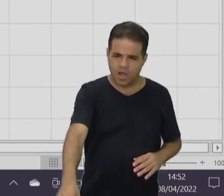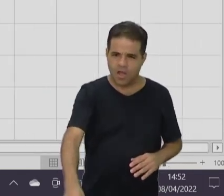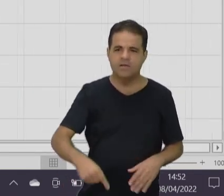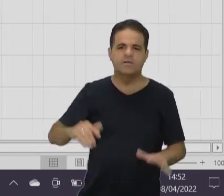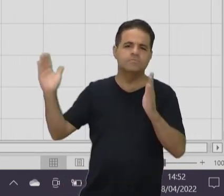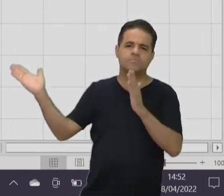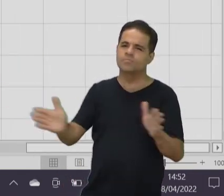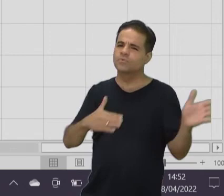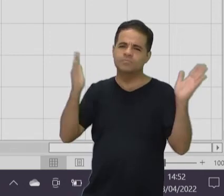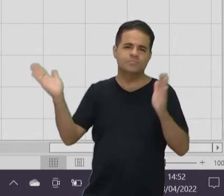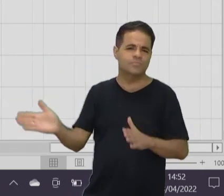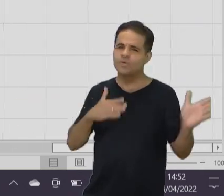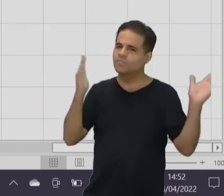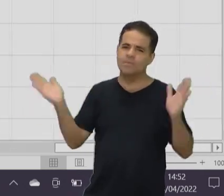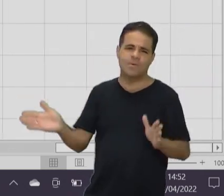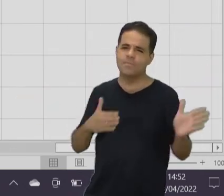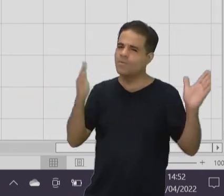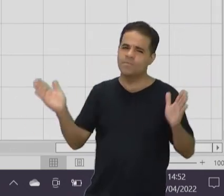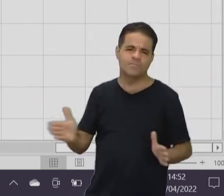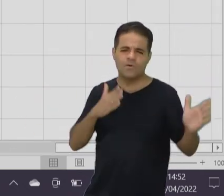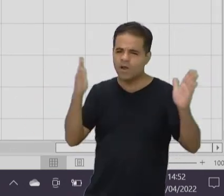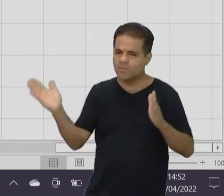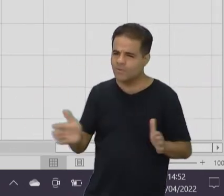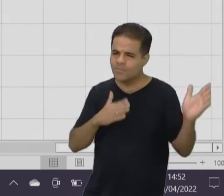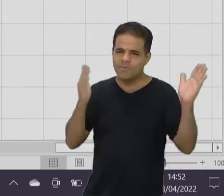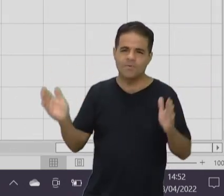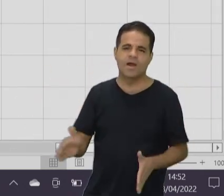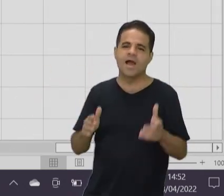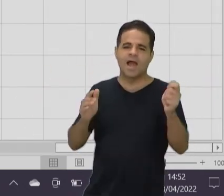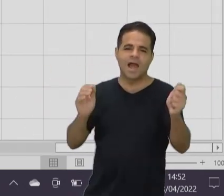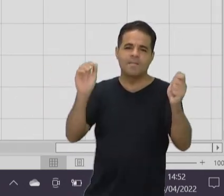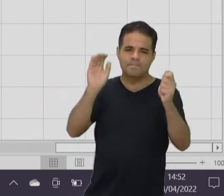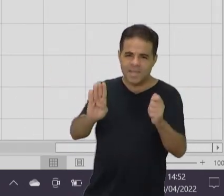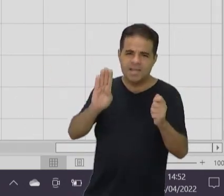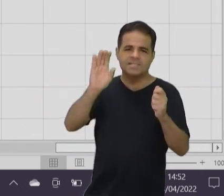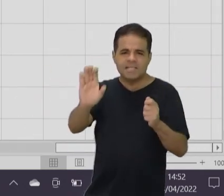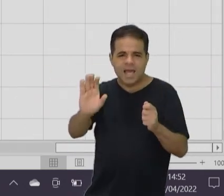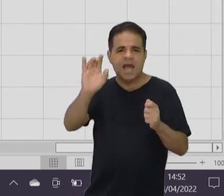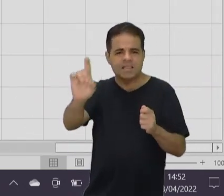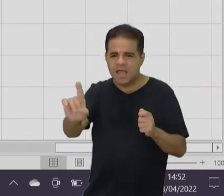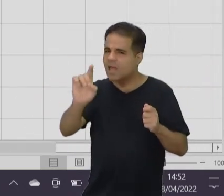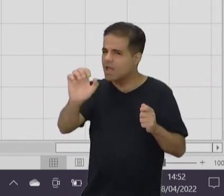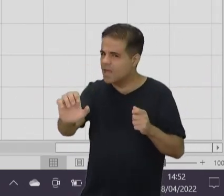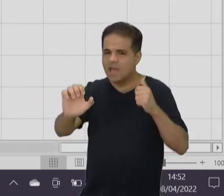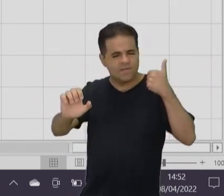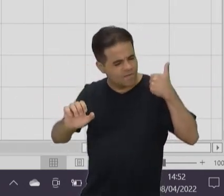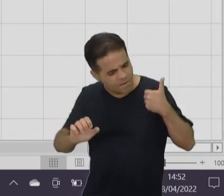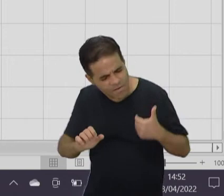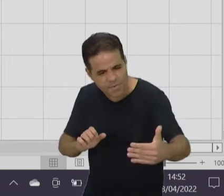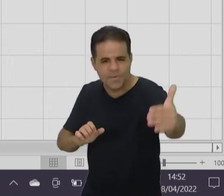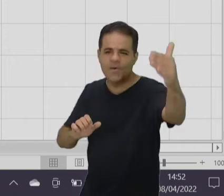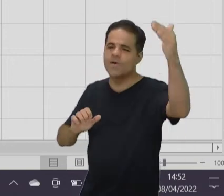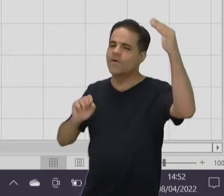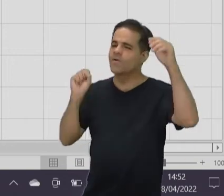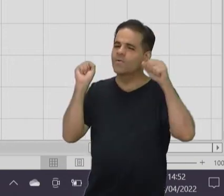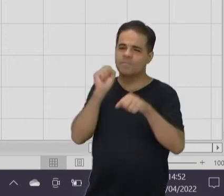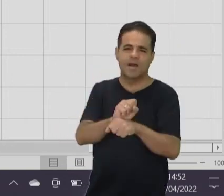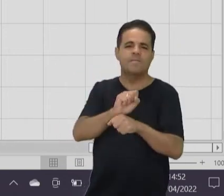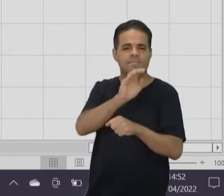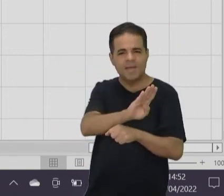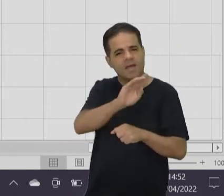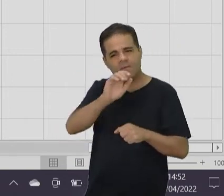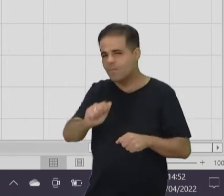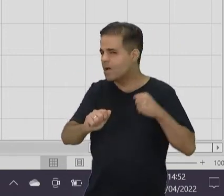andar aqui, ó, vai até... Aí depois vai... o A com B, com C, com D, e depois vai ainda continua, depois vai o B com